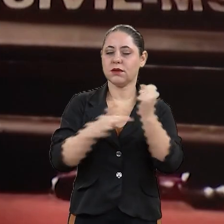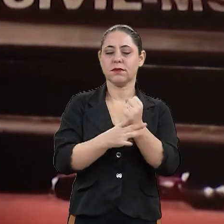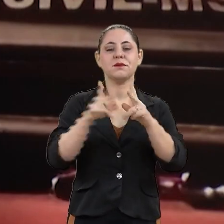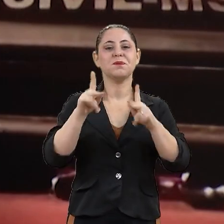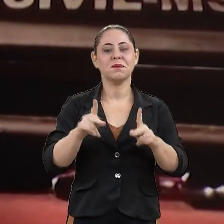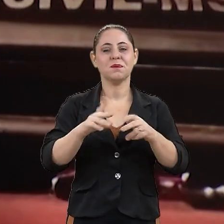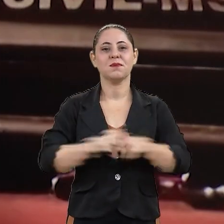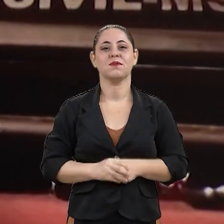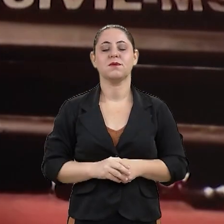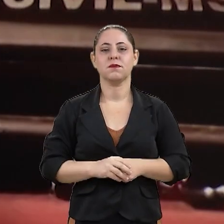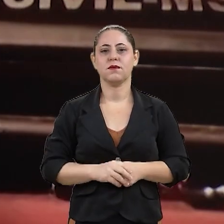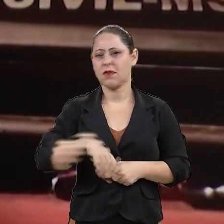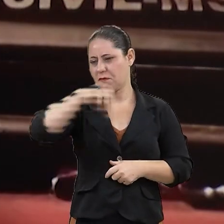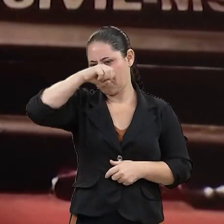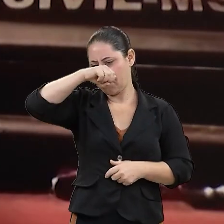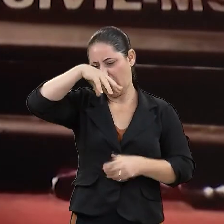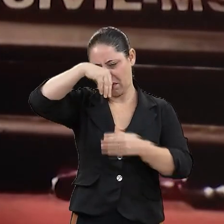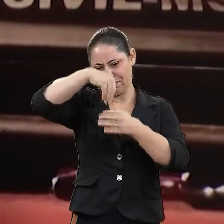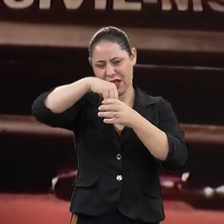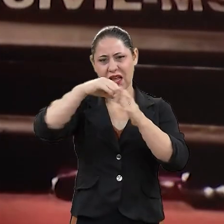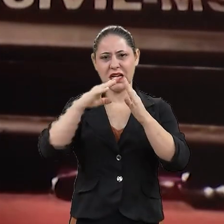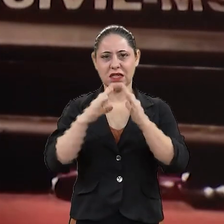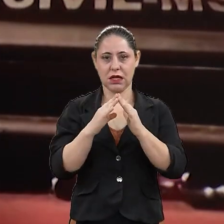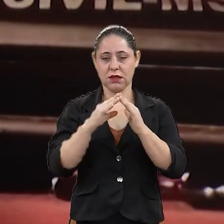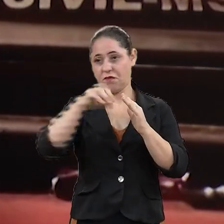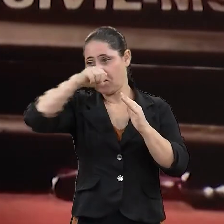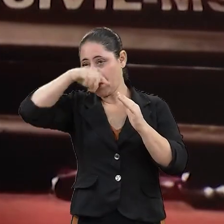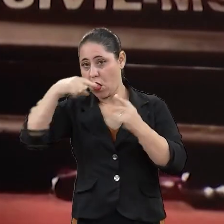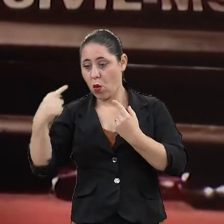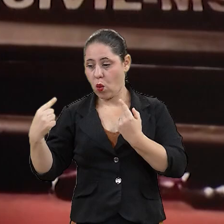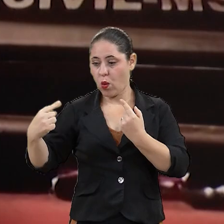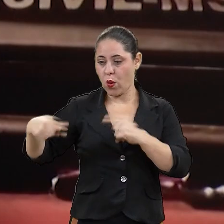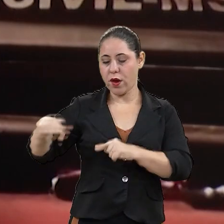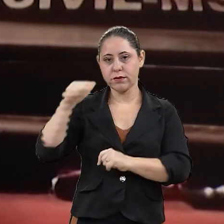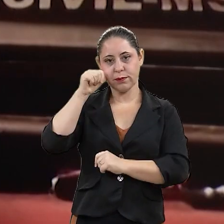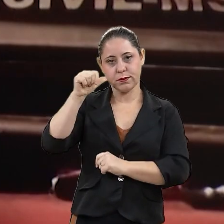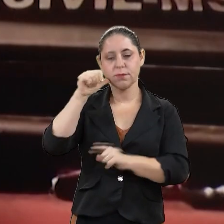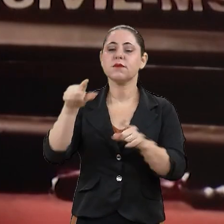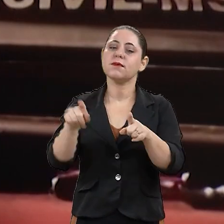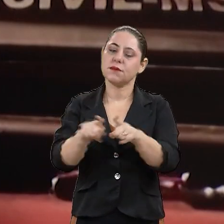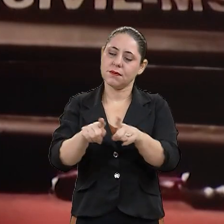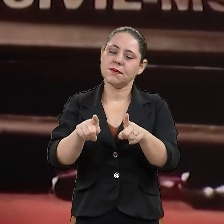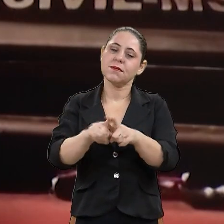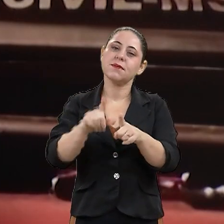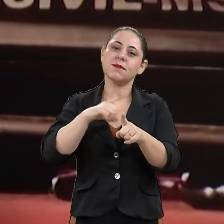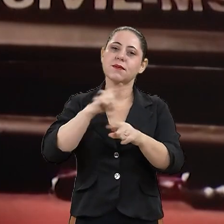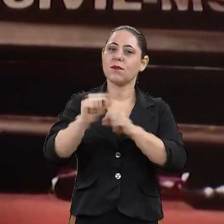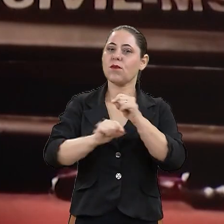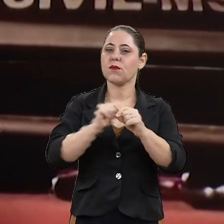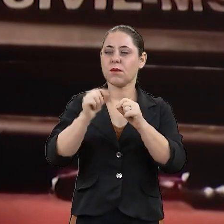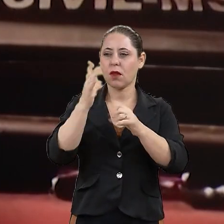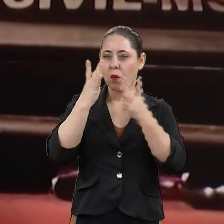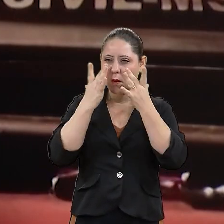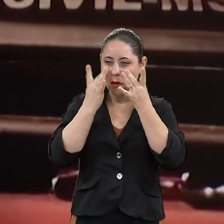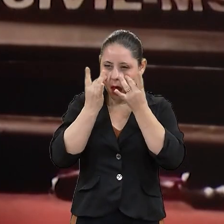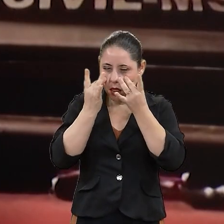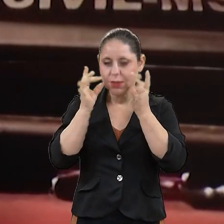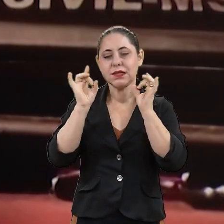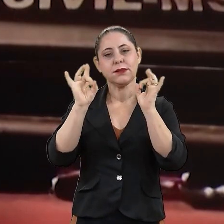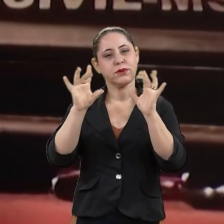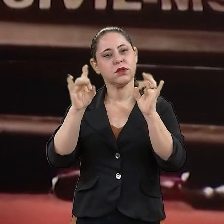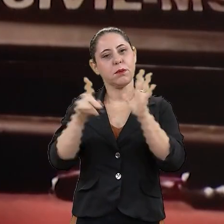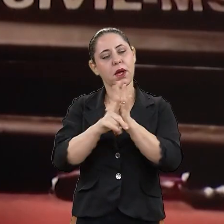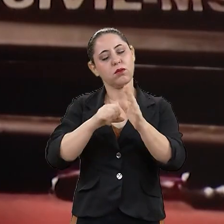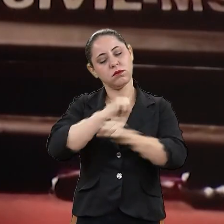pública. E a violência doméstica e violência contra a mulher também tem tido uma atenção especial a